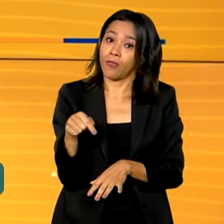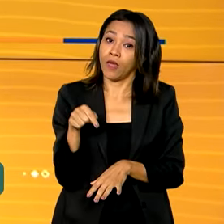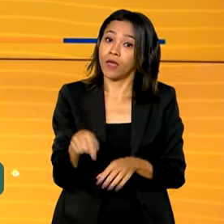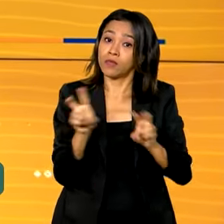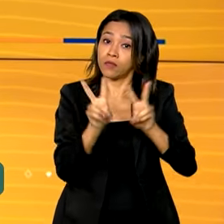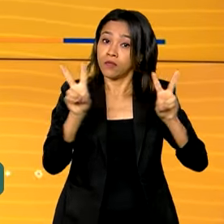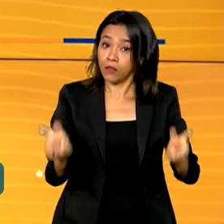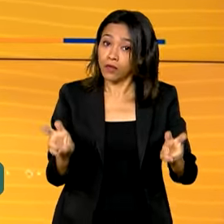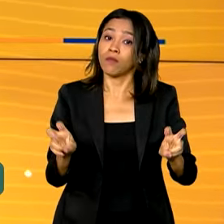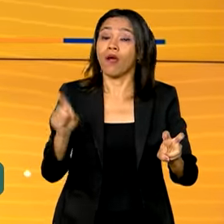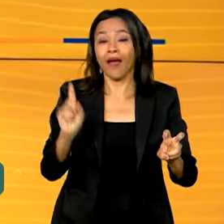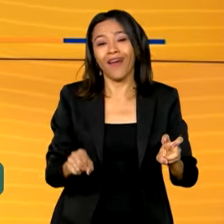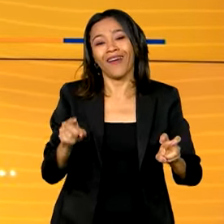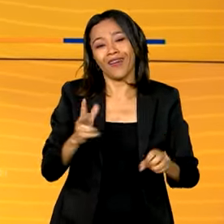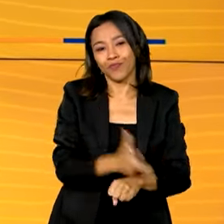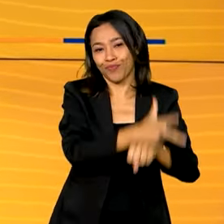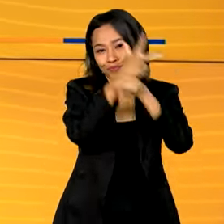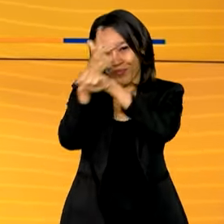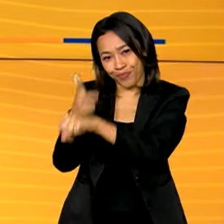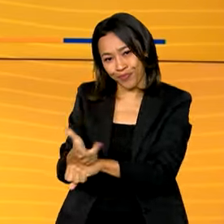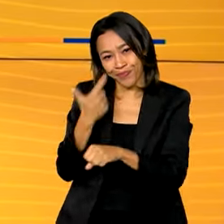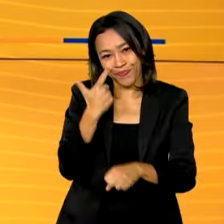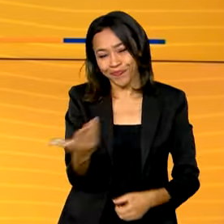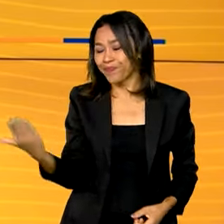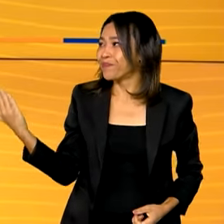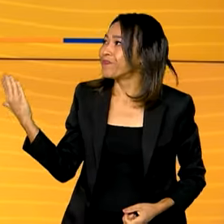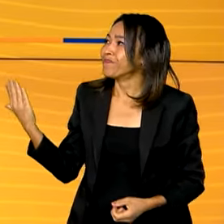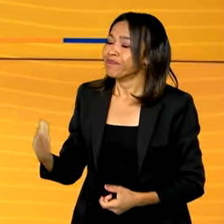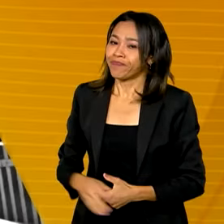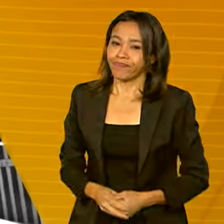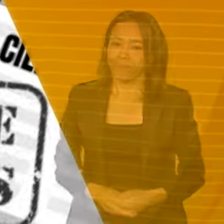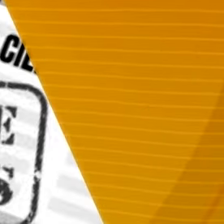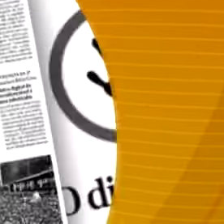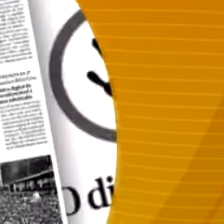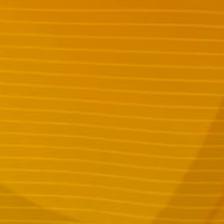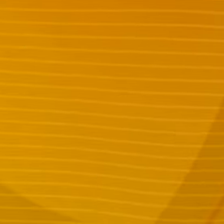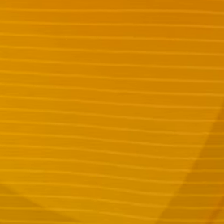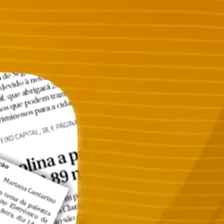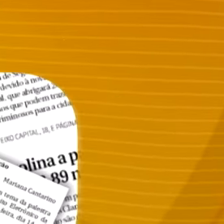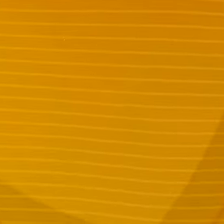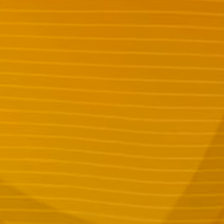Esse tema é o quadro Brasil contra Fake de hoje. Vamos ver.